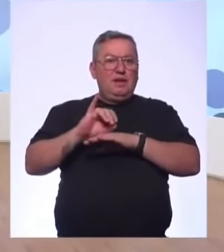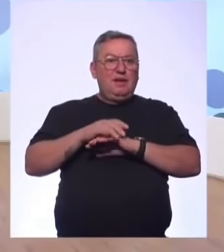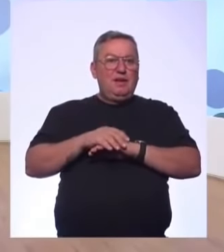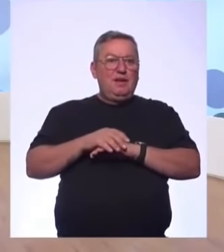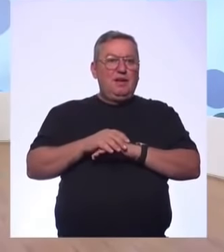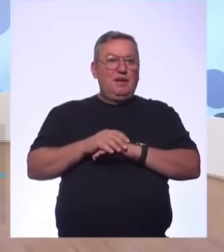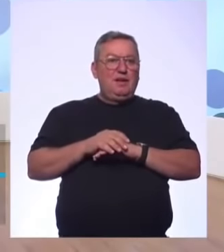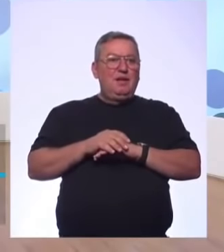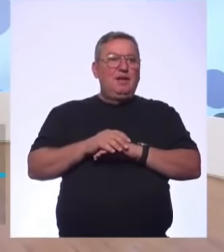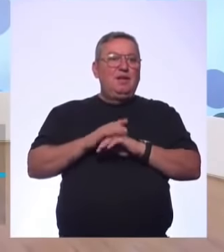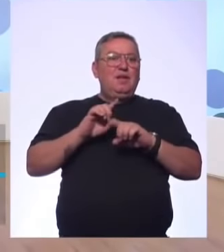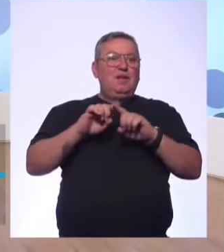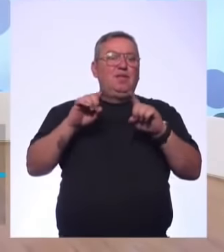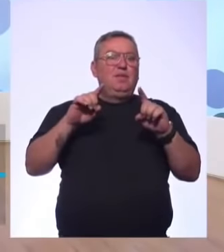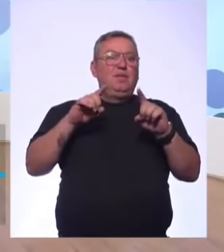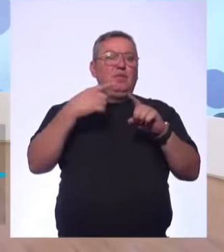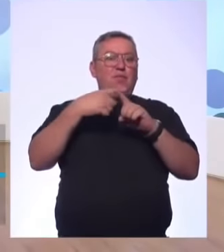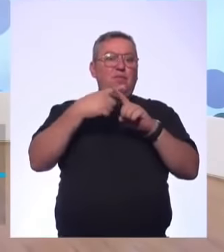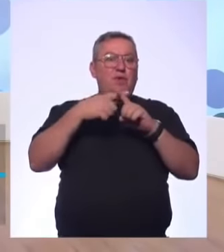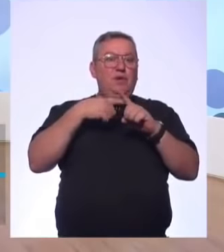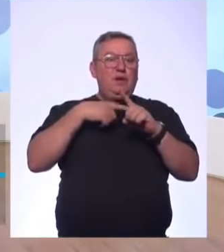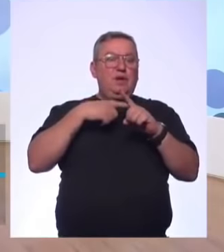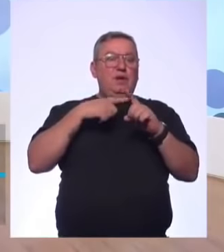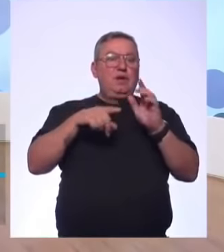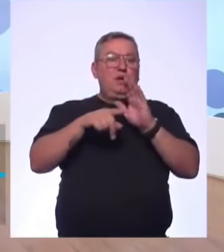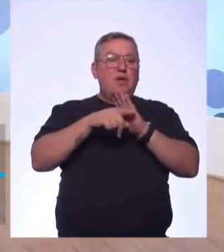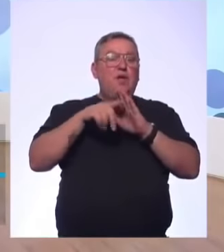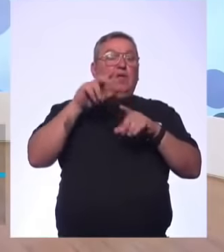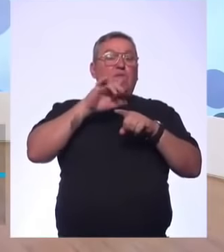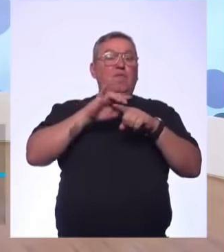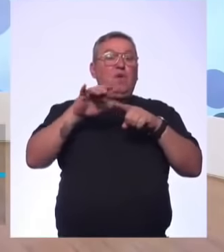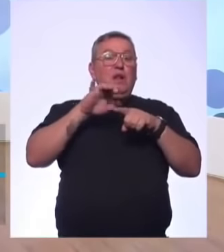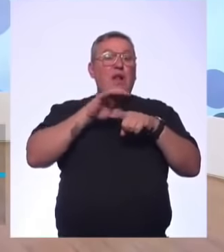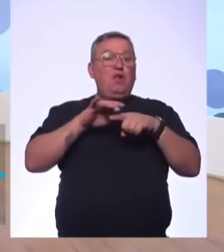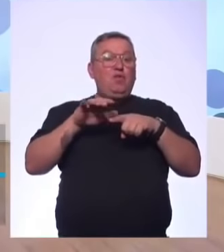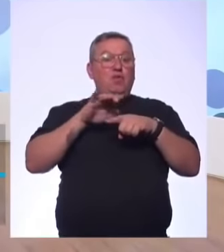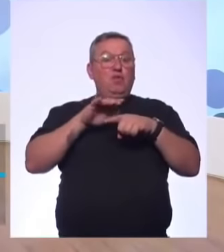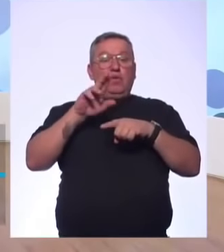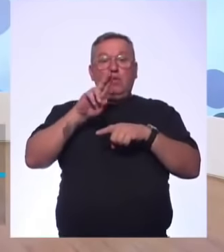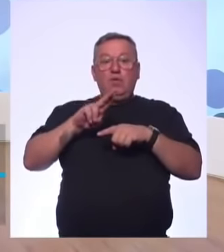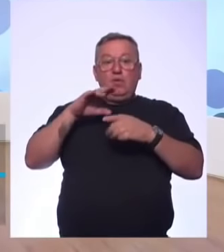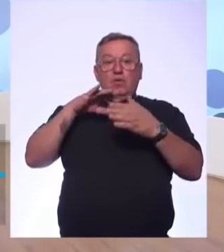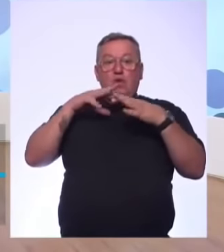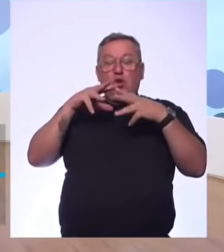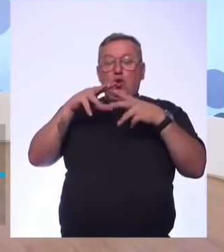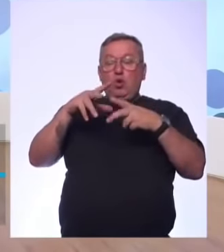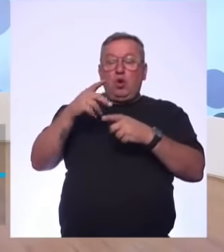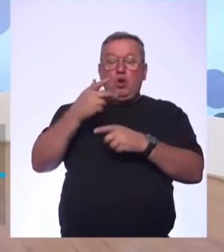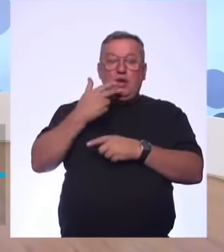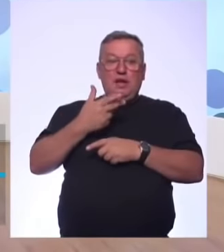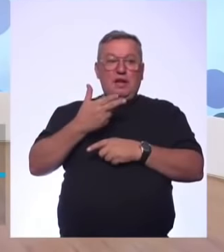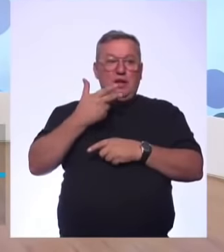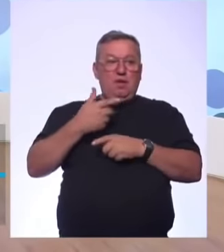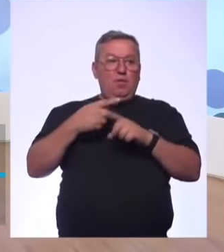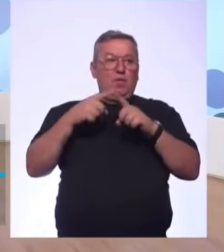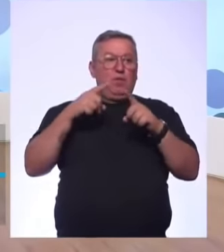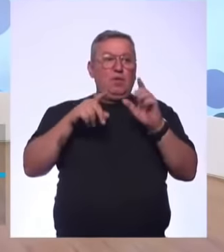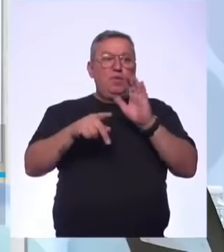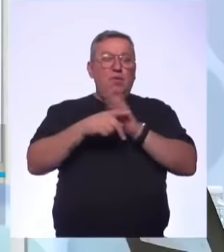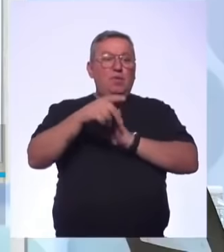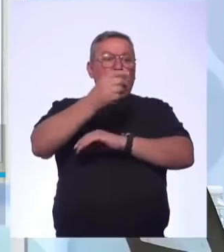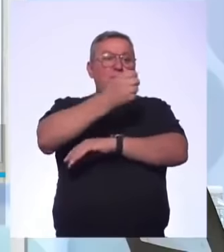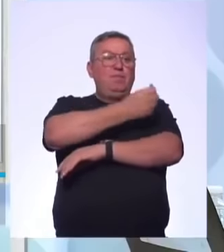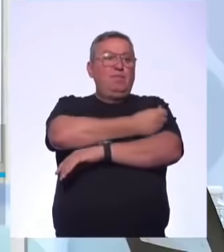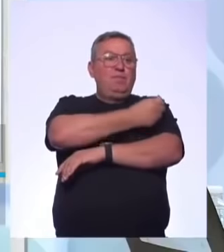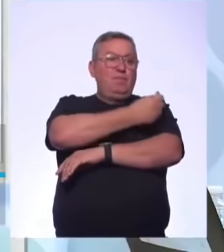chato. Mas é porque esse alfabeto internacional fonético a gente usa para todas as línguas, né? Todas as línguas. Só que no caso do 6º ano,